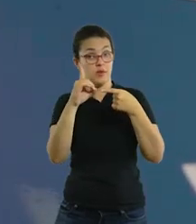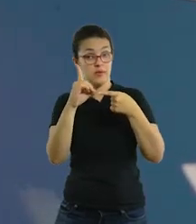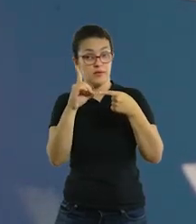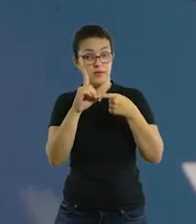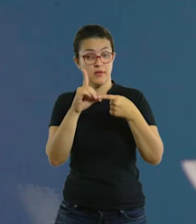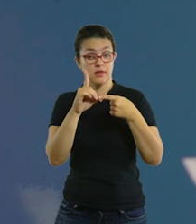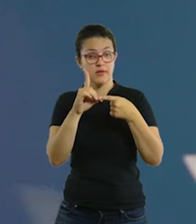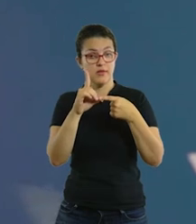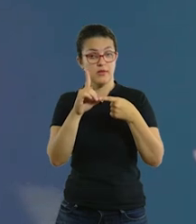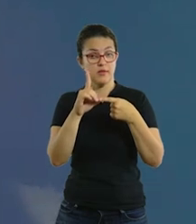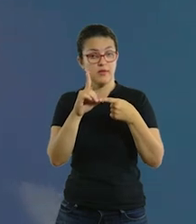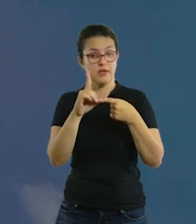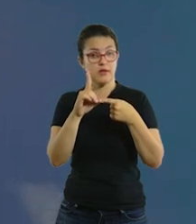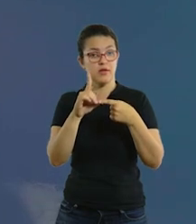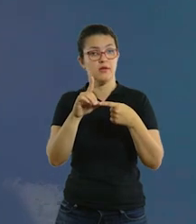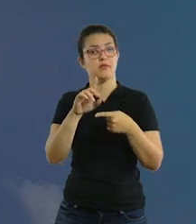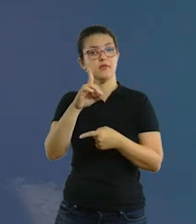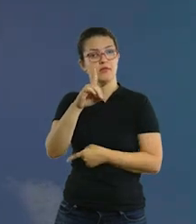e com a letra D,